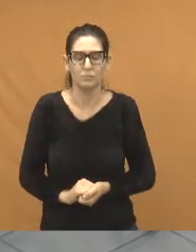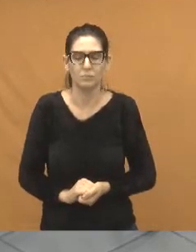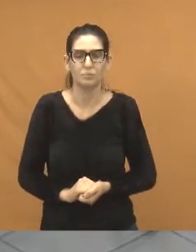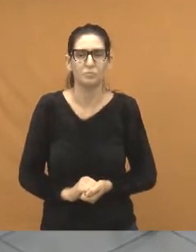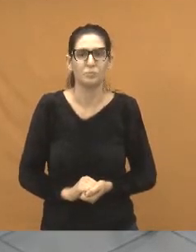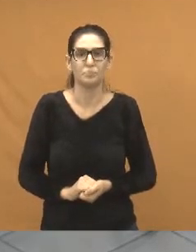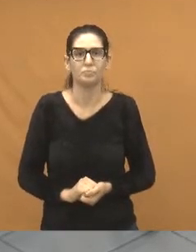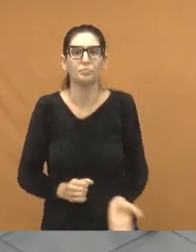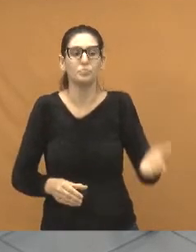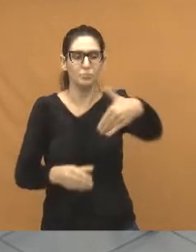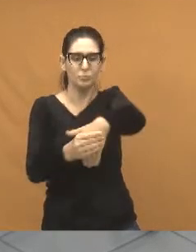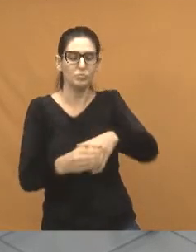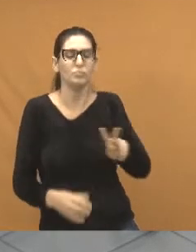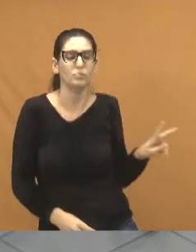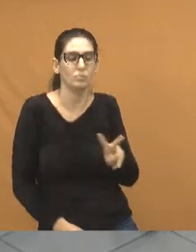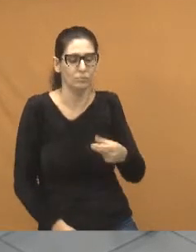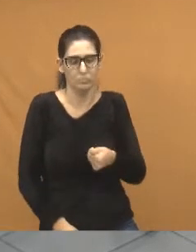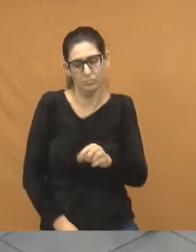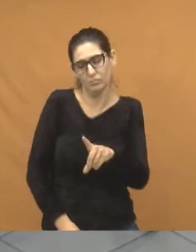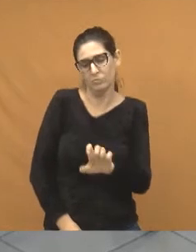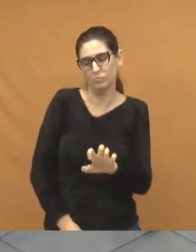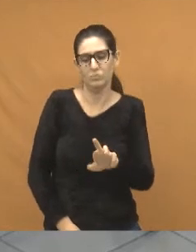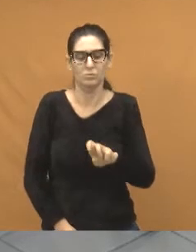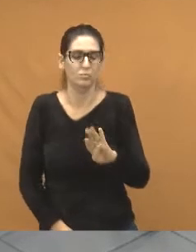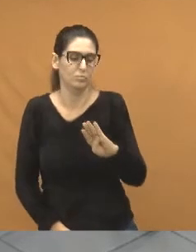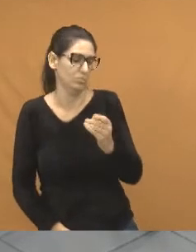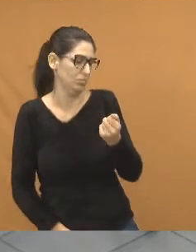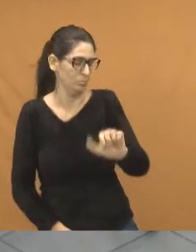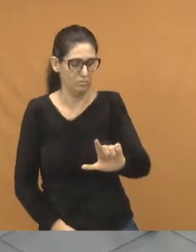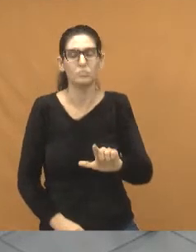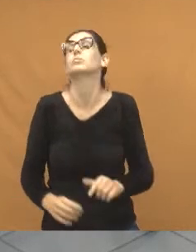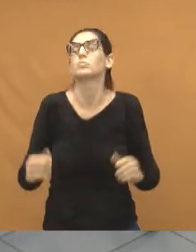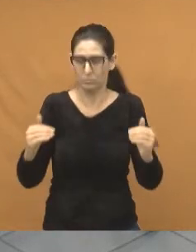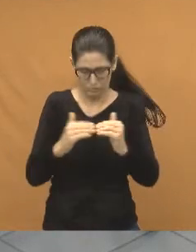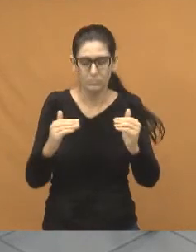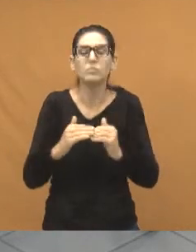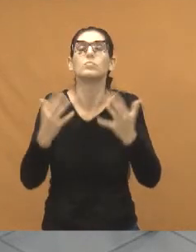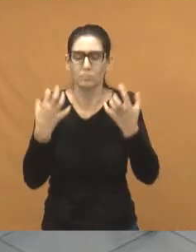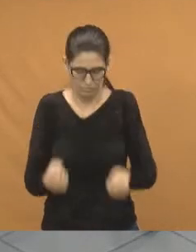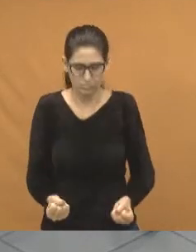Como vota o vereador Aderbal Sodré? Favorável.